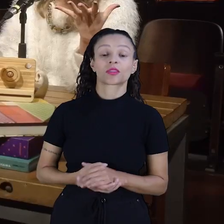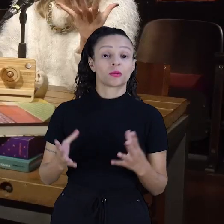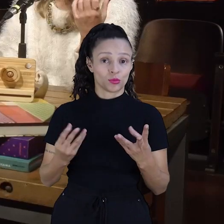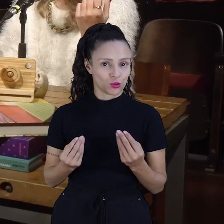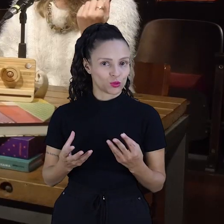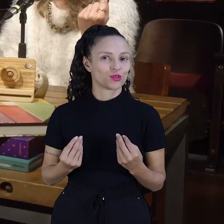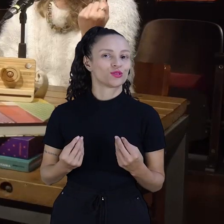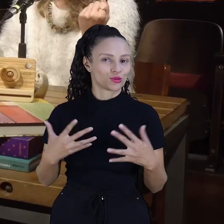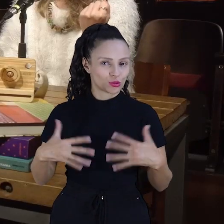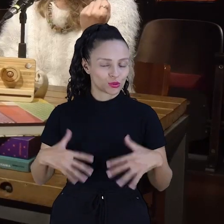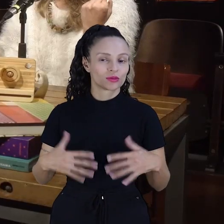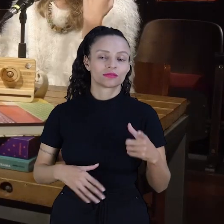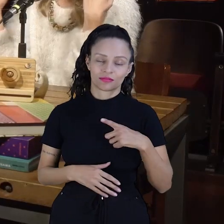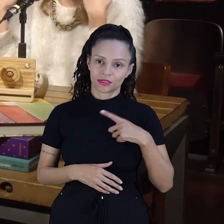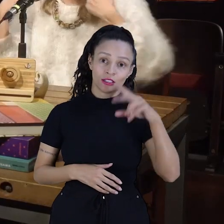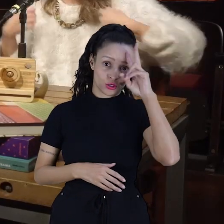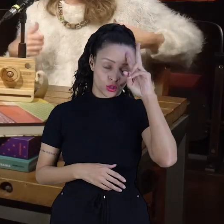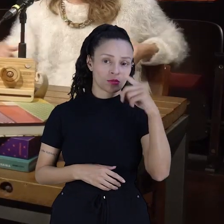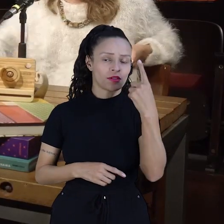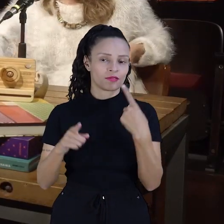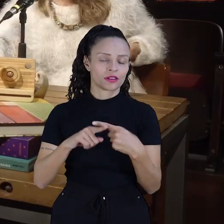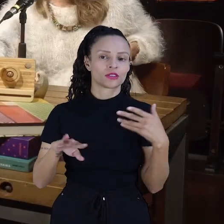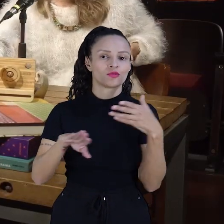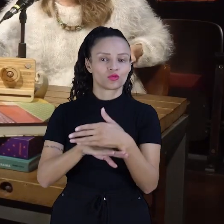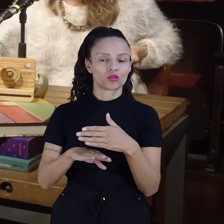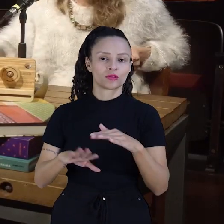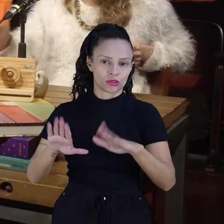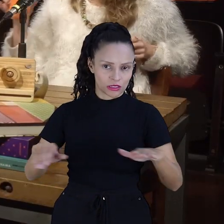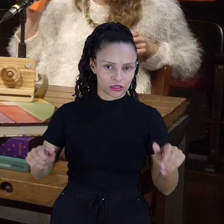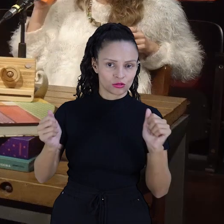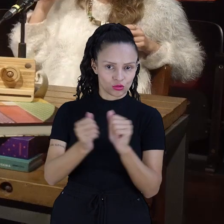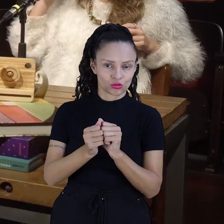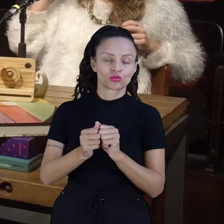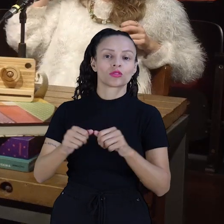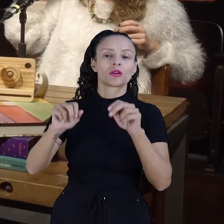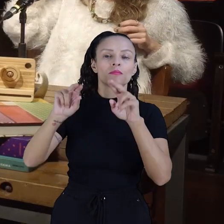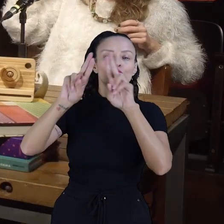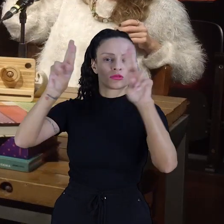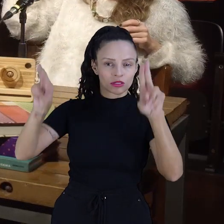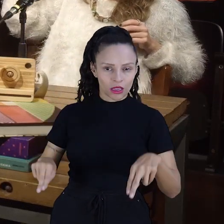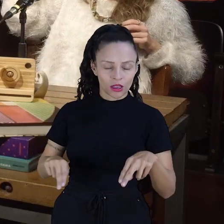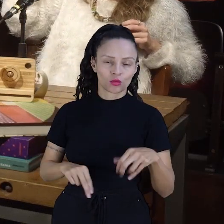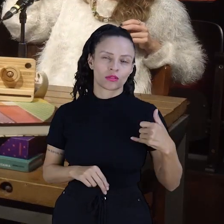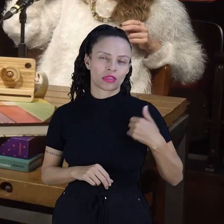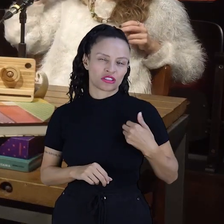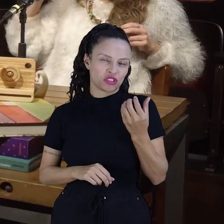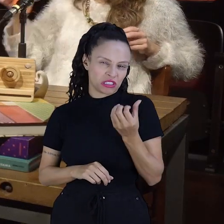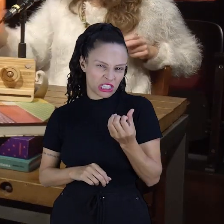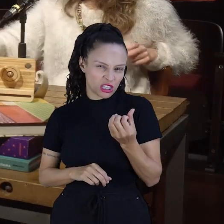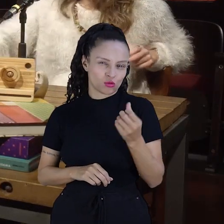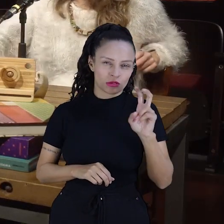Muito. Tem uma história nisso. Uma vez fui com as crianças ao museu e crianças de 6 anos, 5